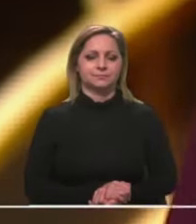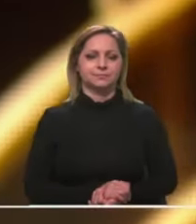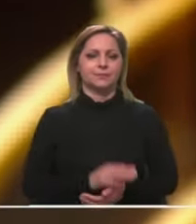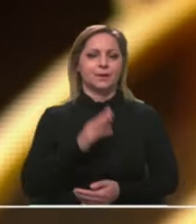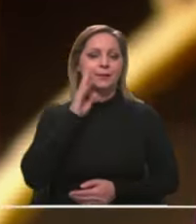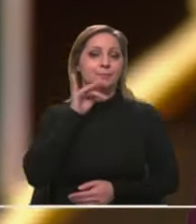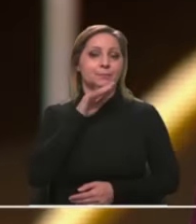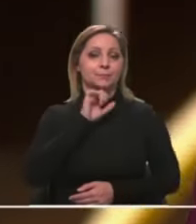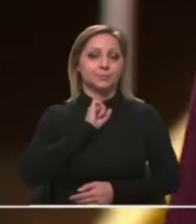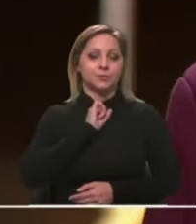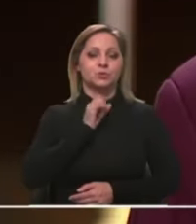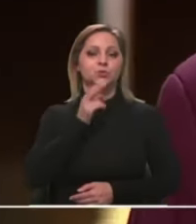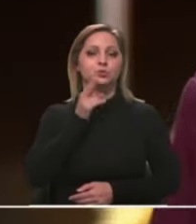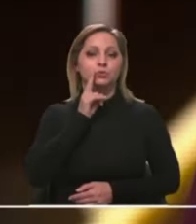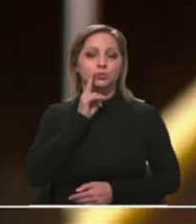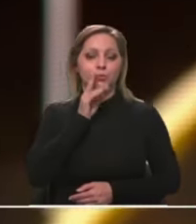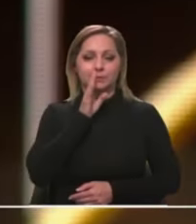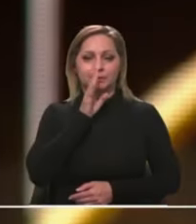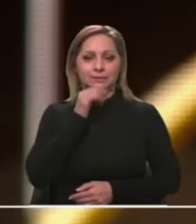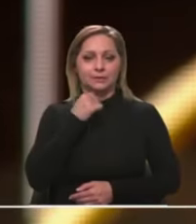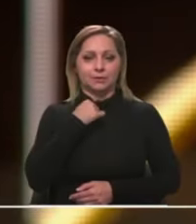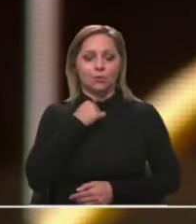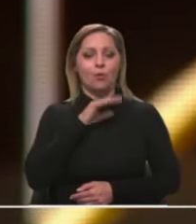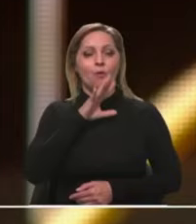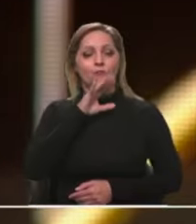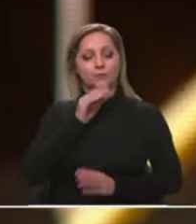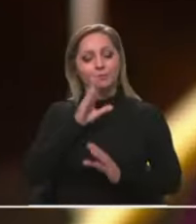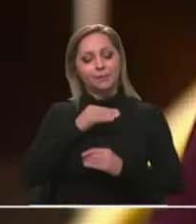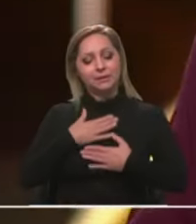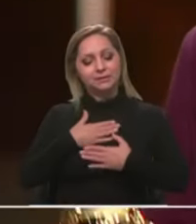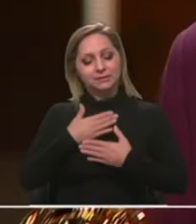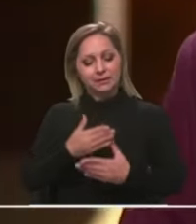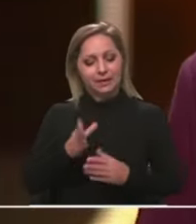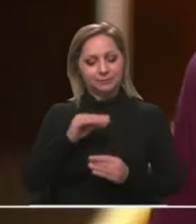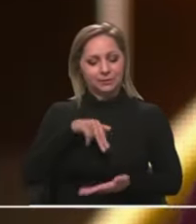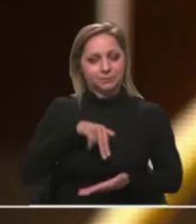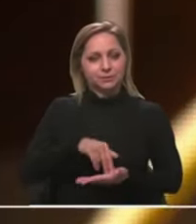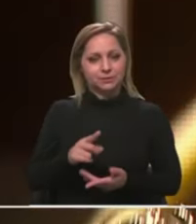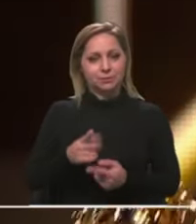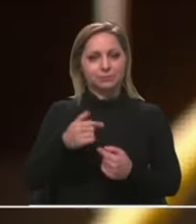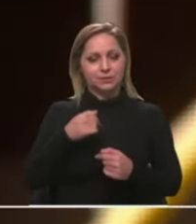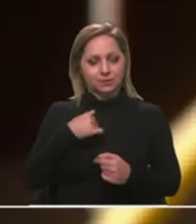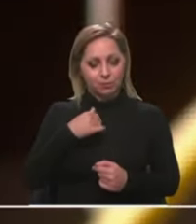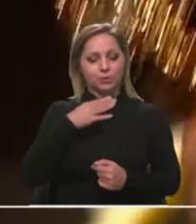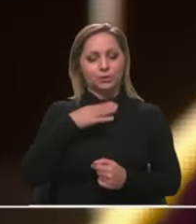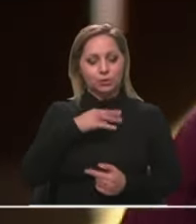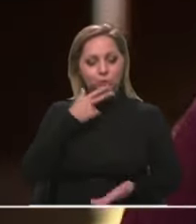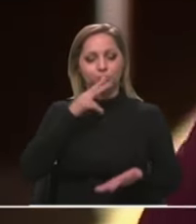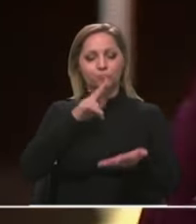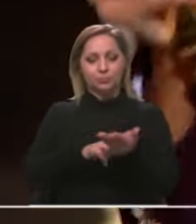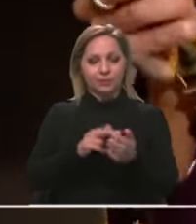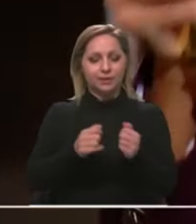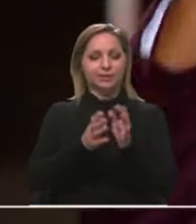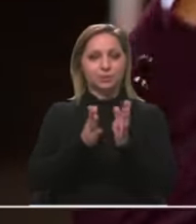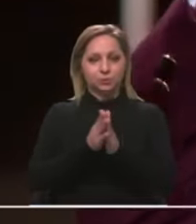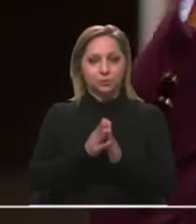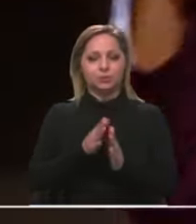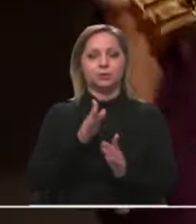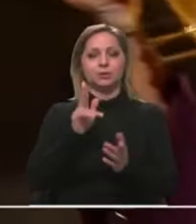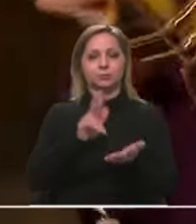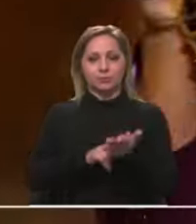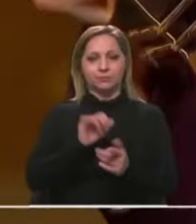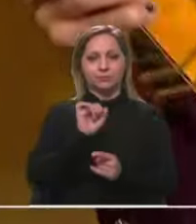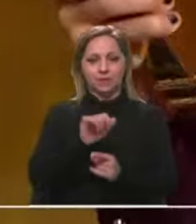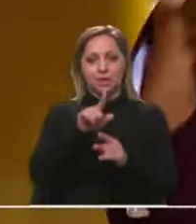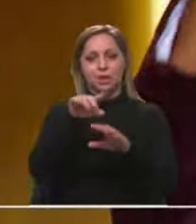Aos meus pais, desculpem se eu nem sempre fui o filho mais dedicado, mais presente, mas foi tudo para provar a toda a gente e provar-vos a vocês que a educação